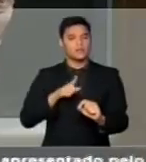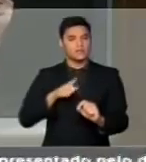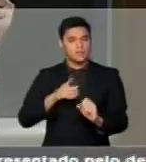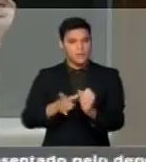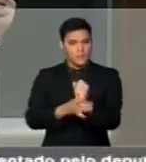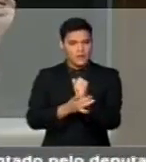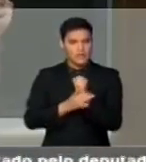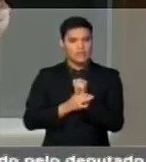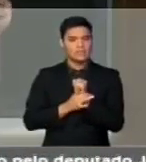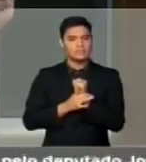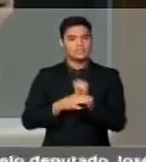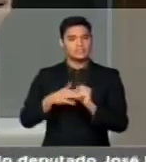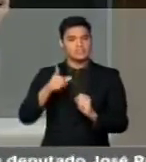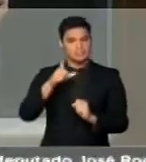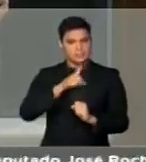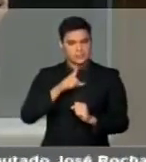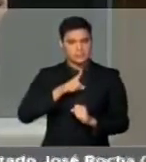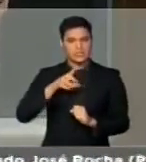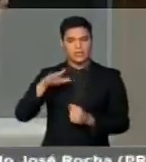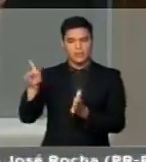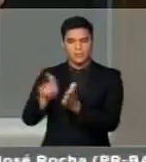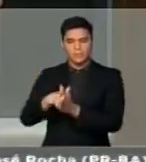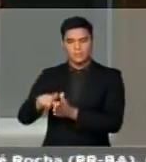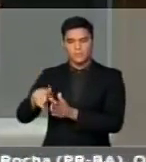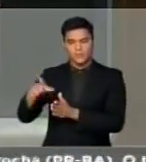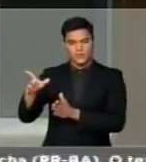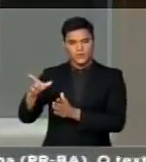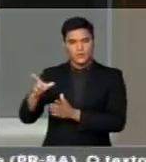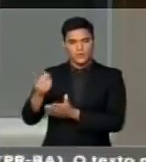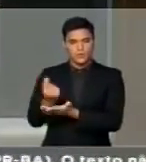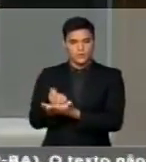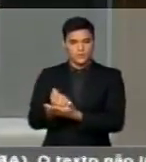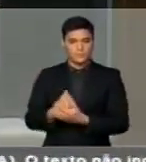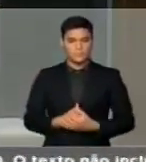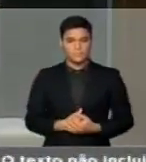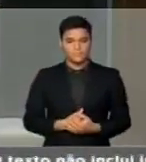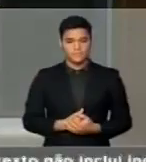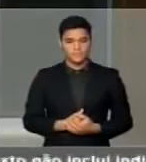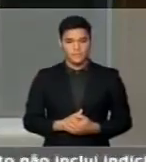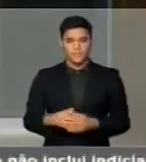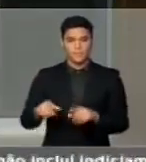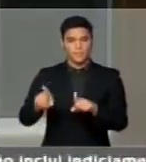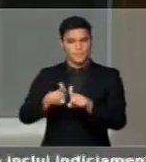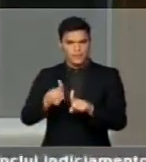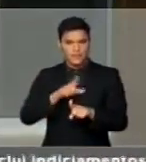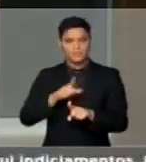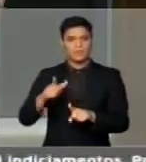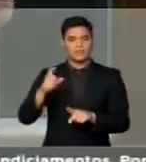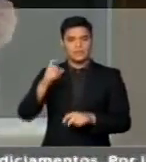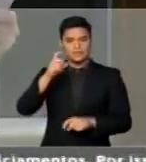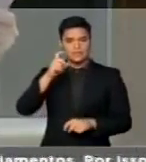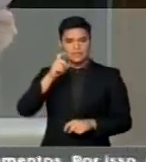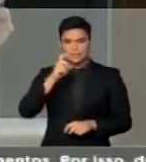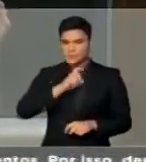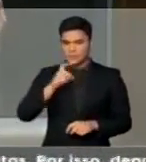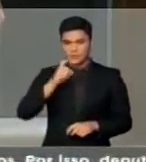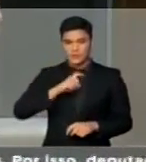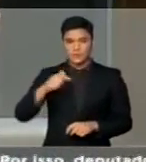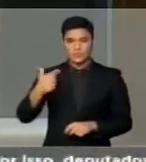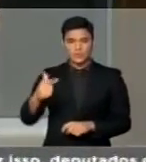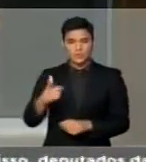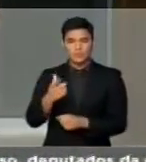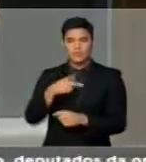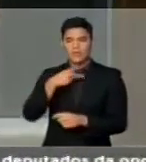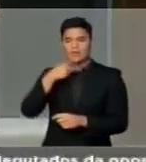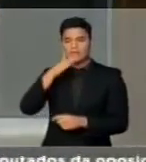um orçamento da Seguridade Social que é super e que é mentiroso o argumento que não há